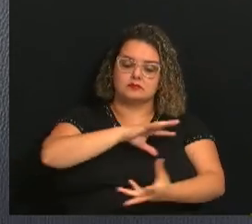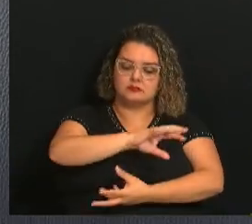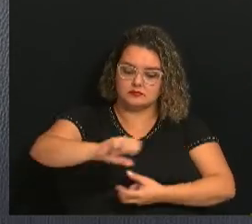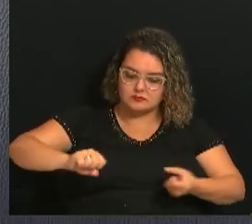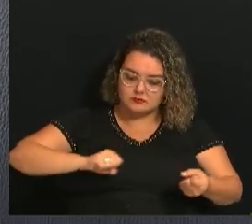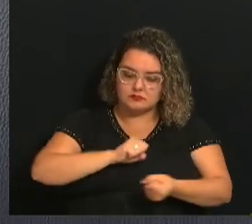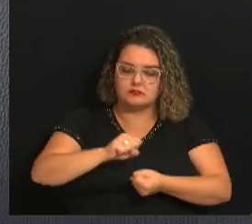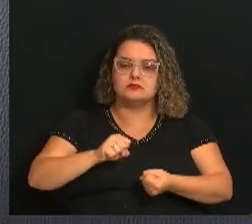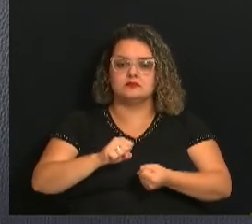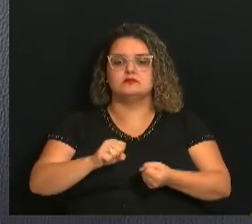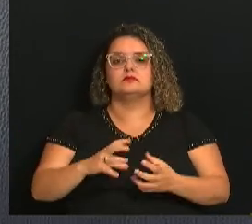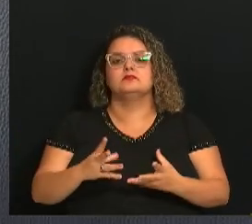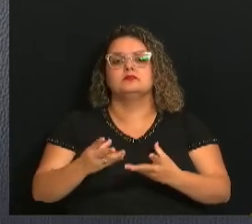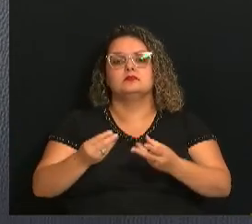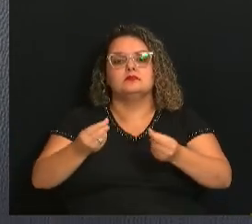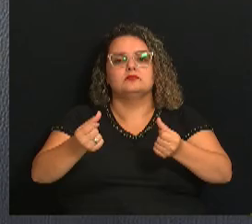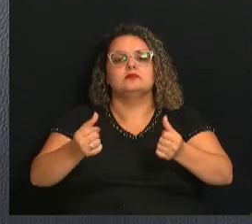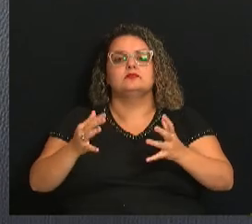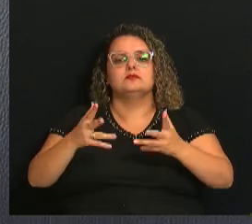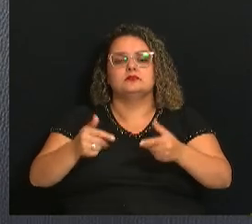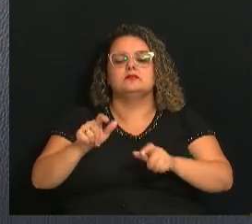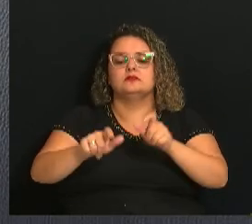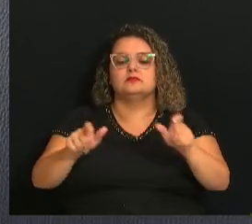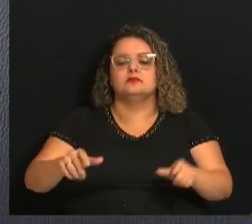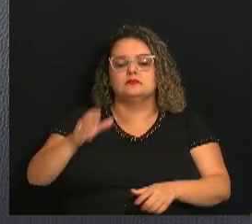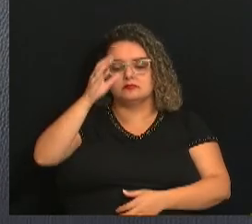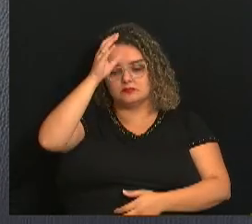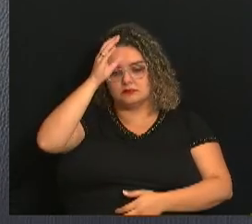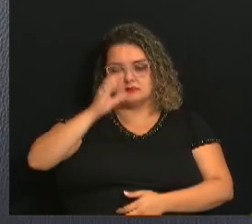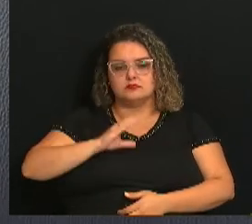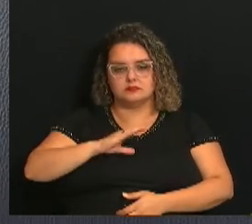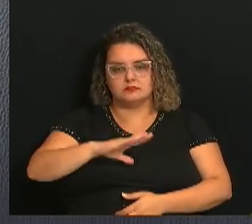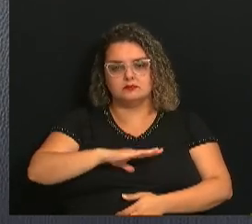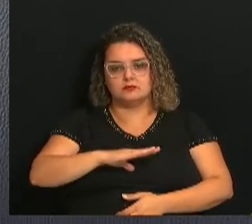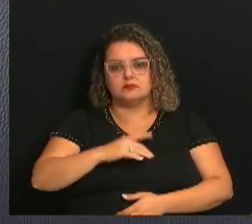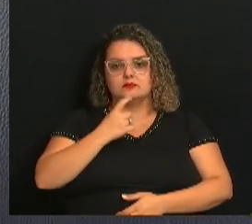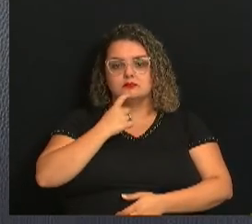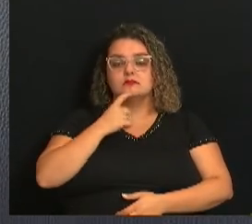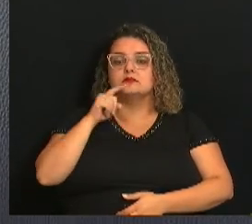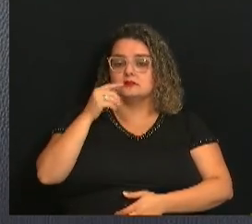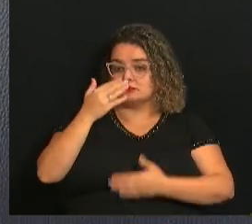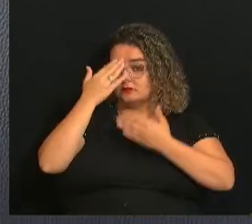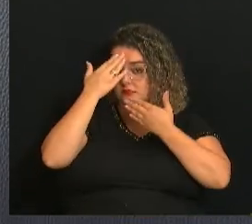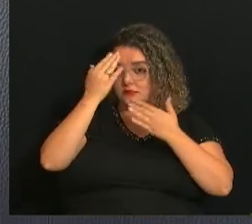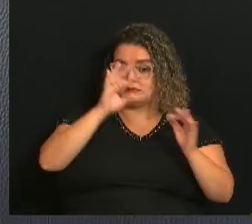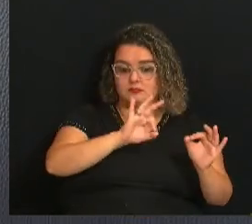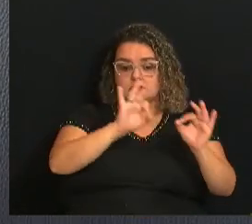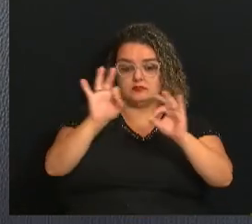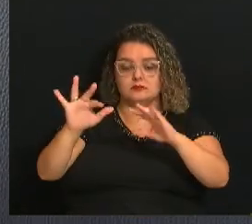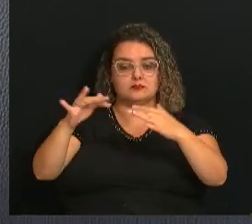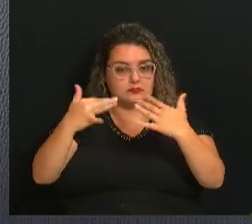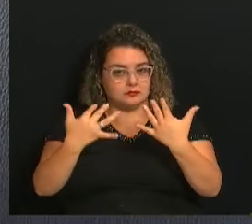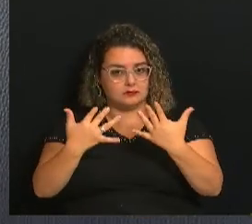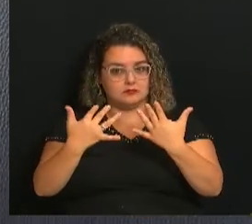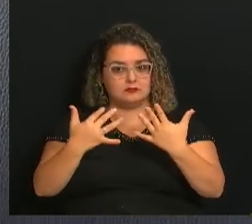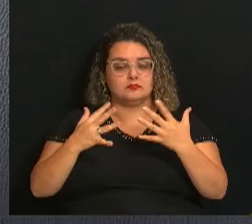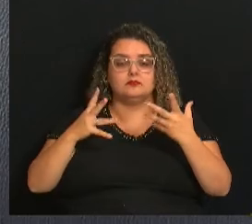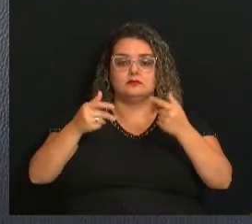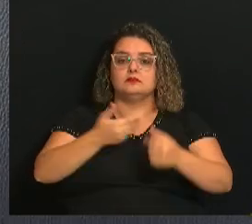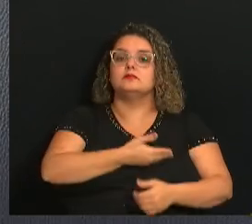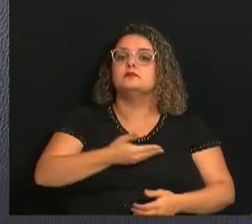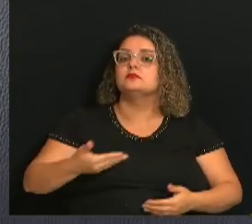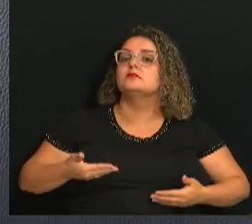toda a população de Campinas. Agradeço você que acompanhou até esse momento, agradeço aos servidores dessa